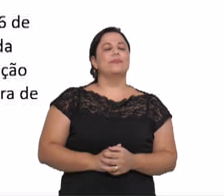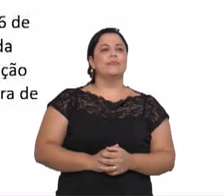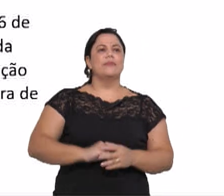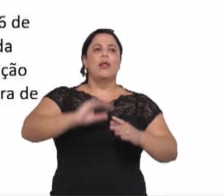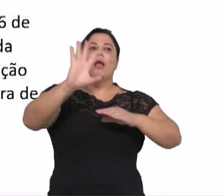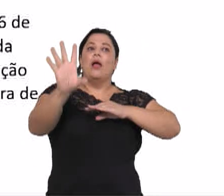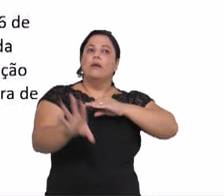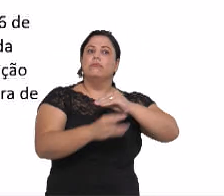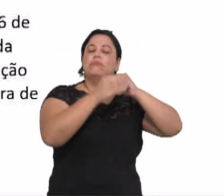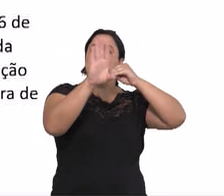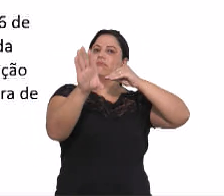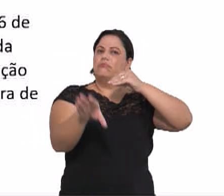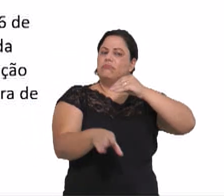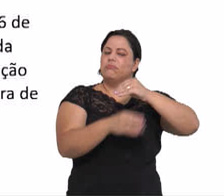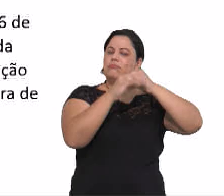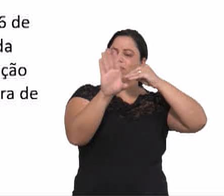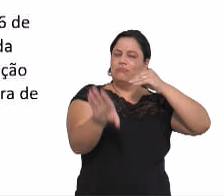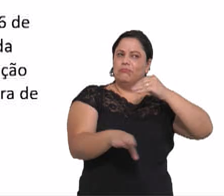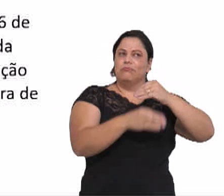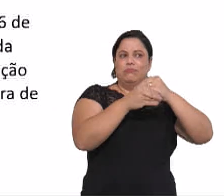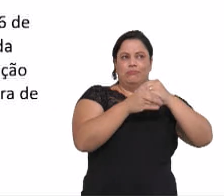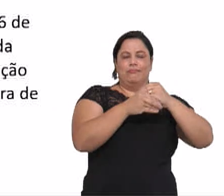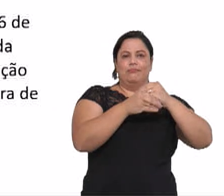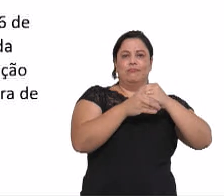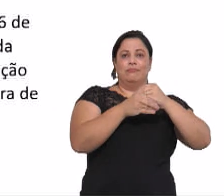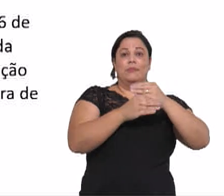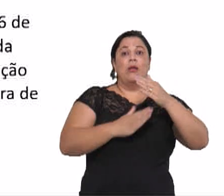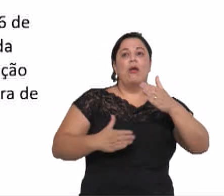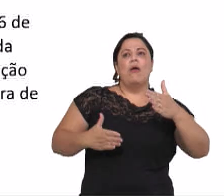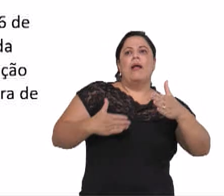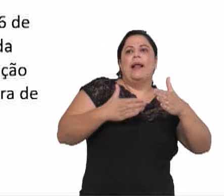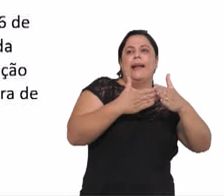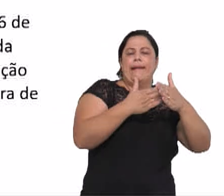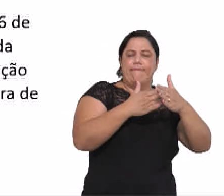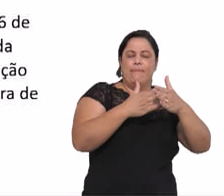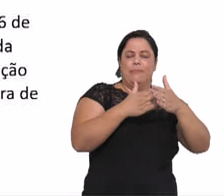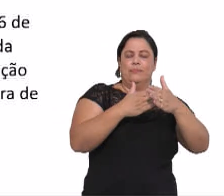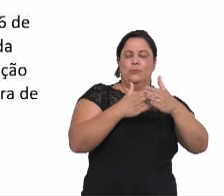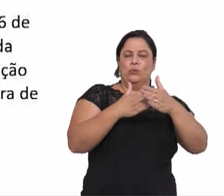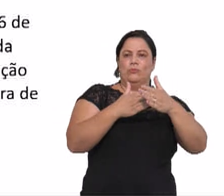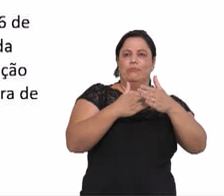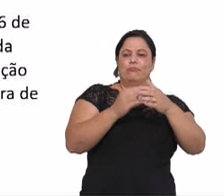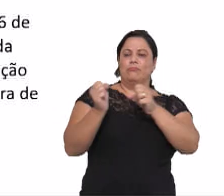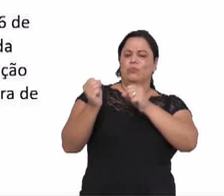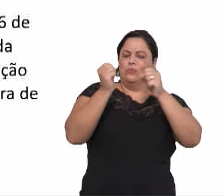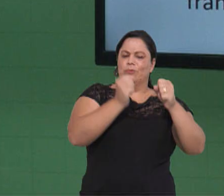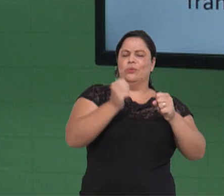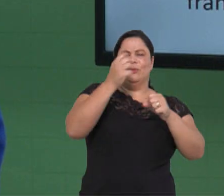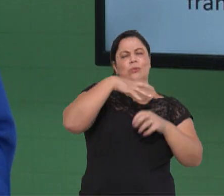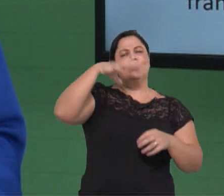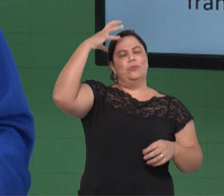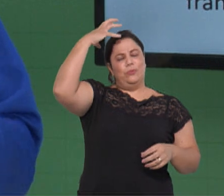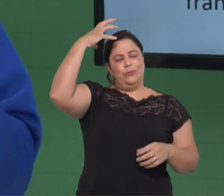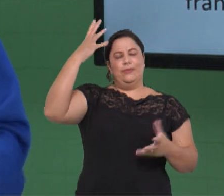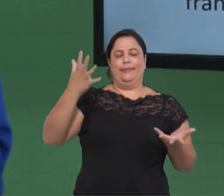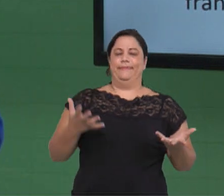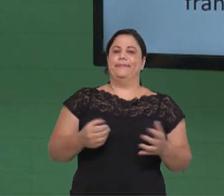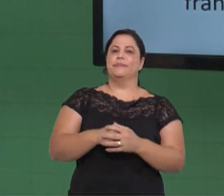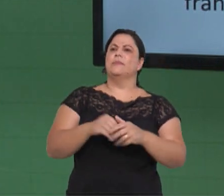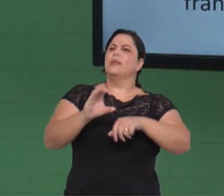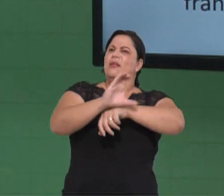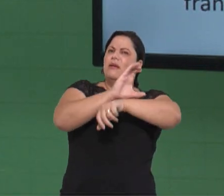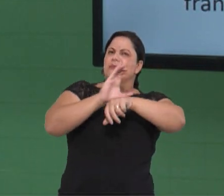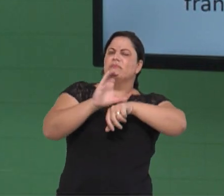do clero e da nobreza, limitou o poder do rei. É óbvio. Uma Constituição construída com